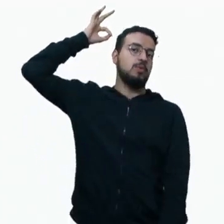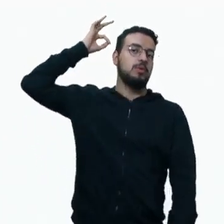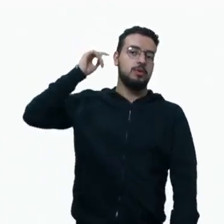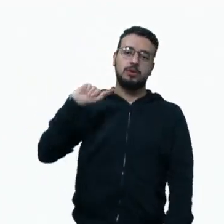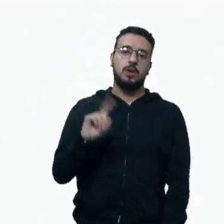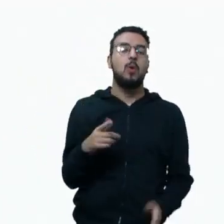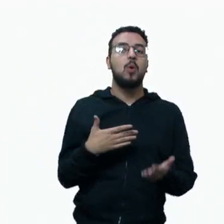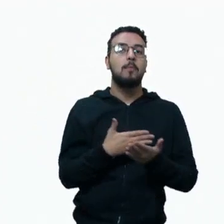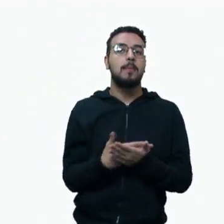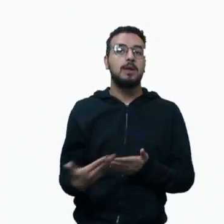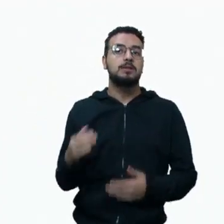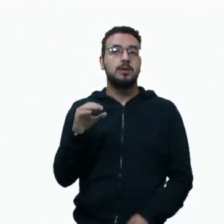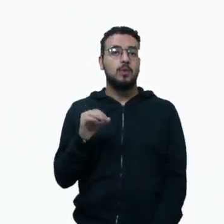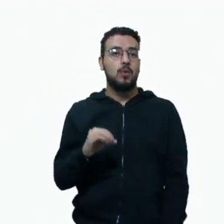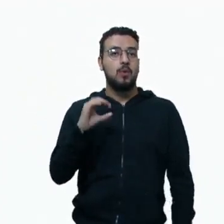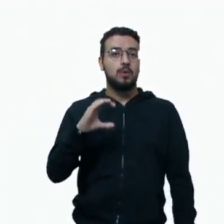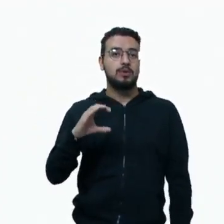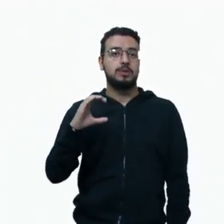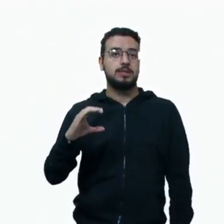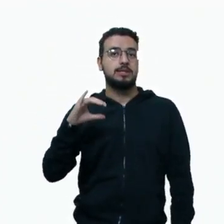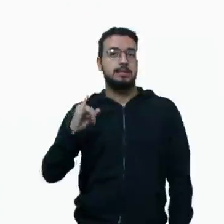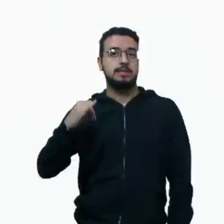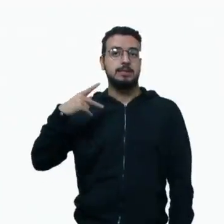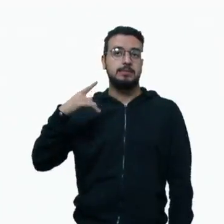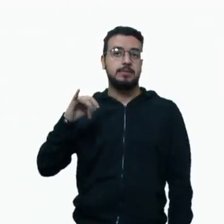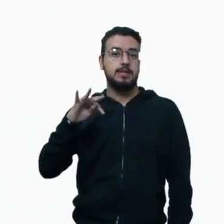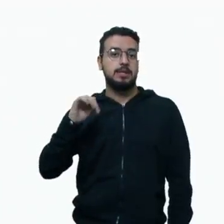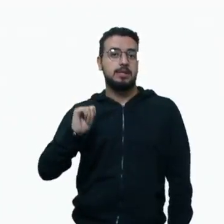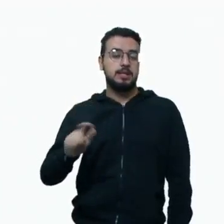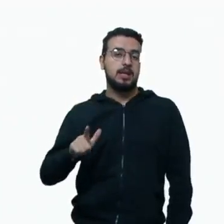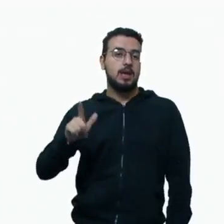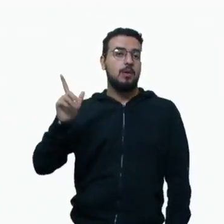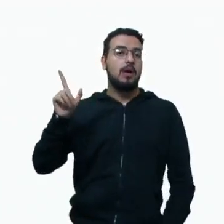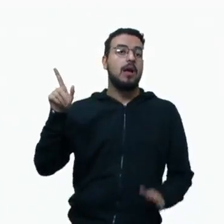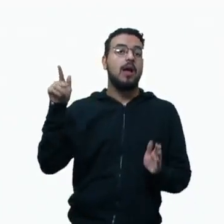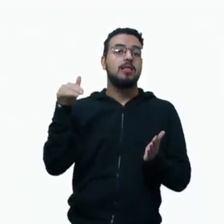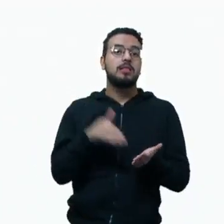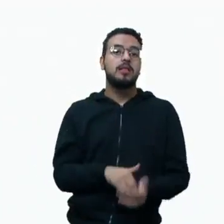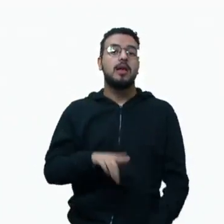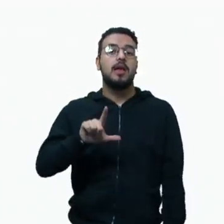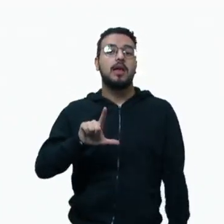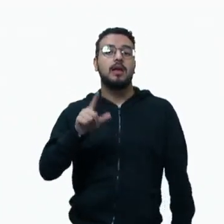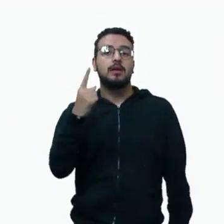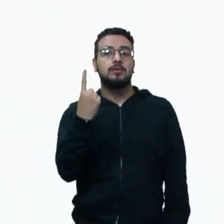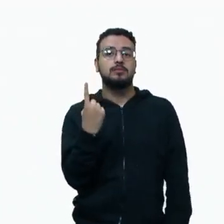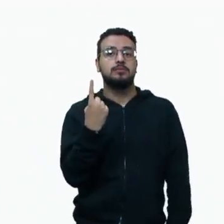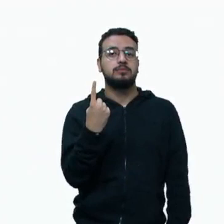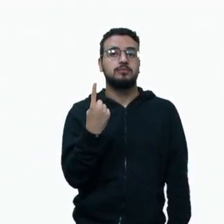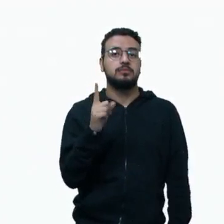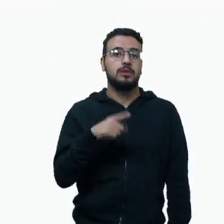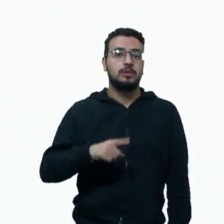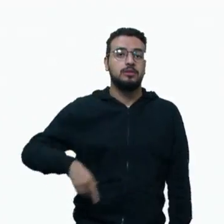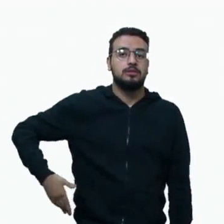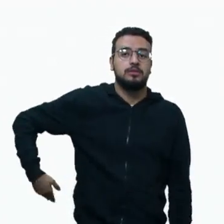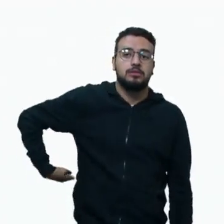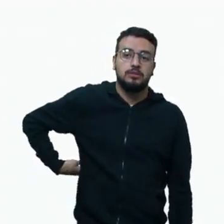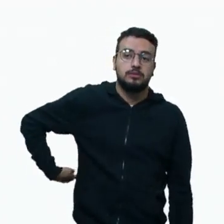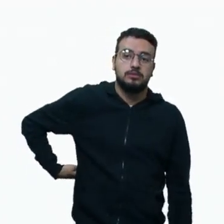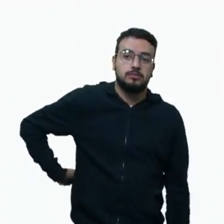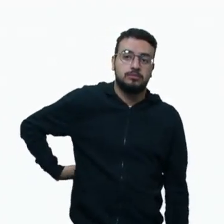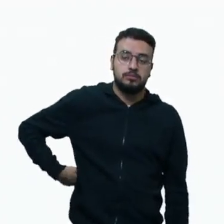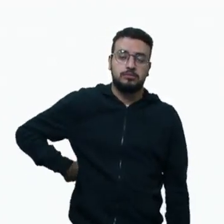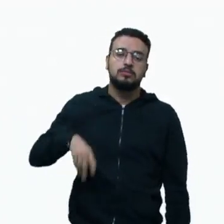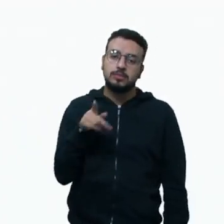osso occipital, então seja mais lá em cima, e vai até L1, a primeira vértebra lombar. Você